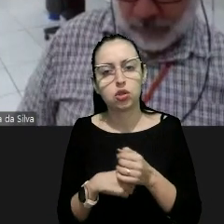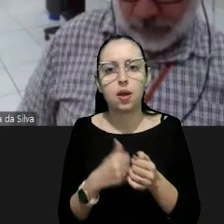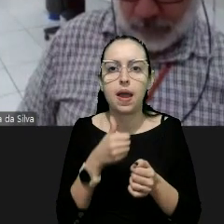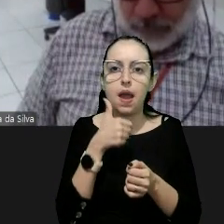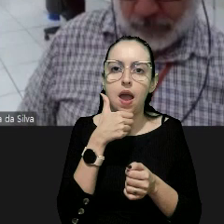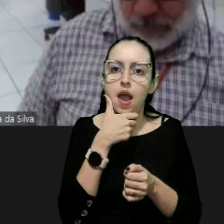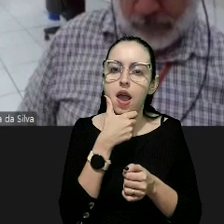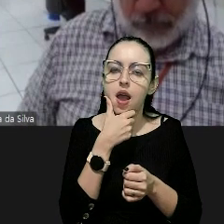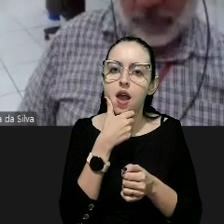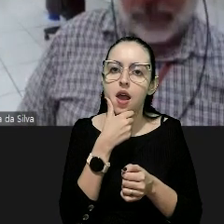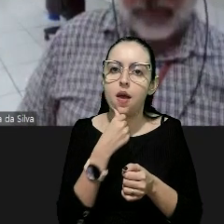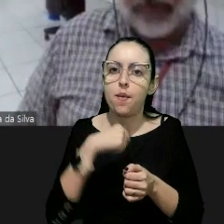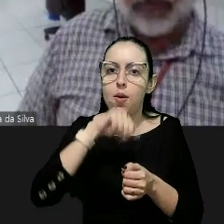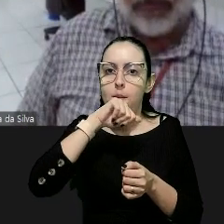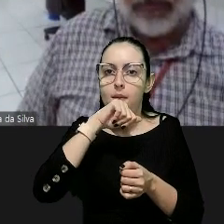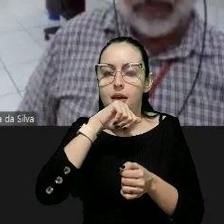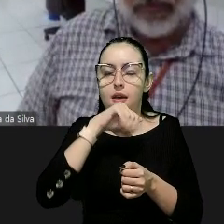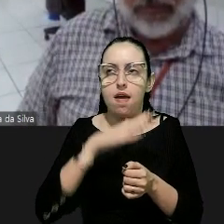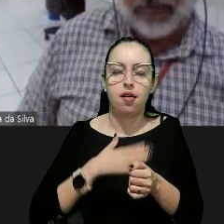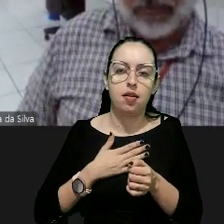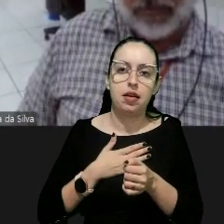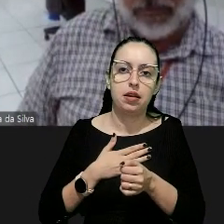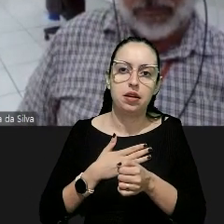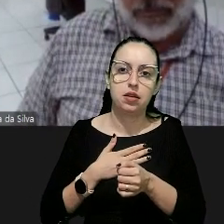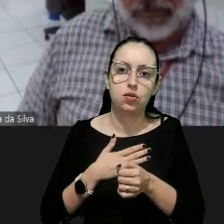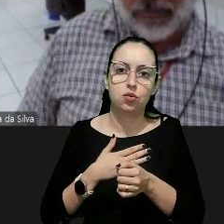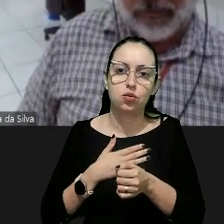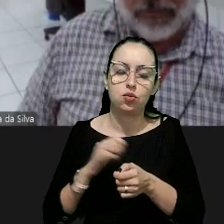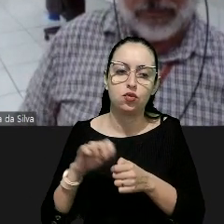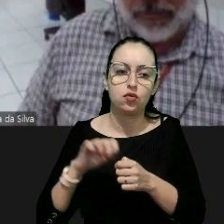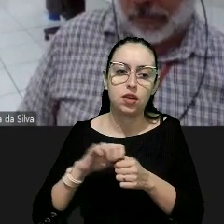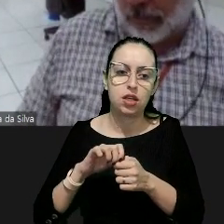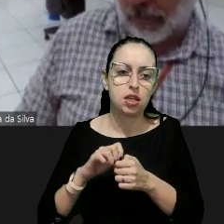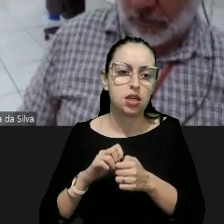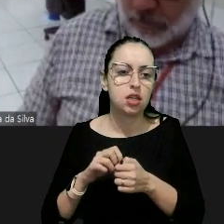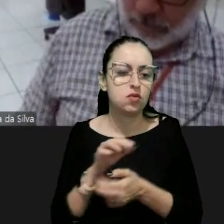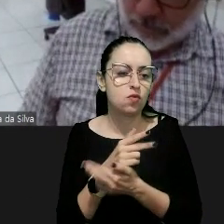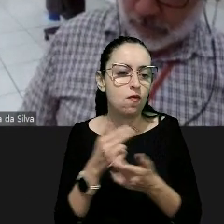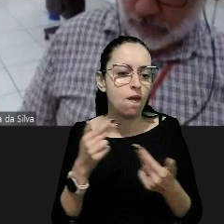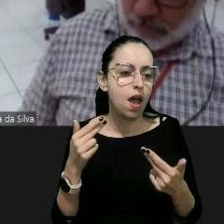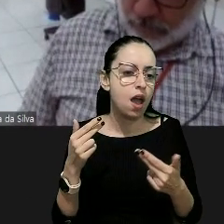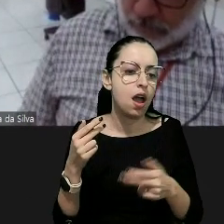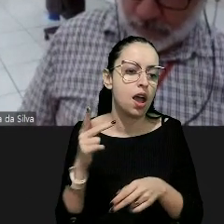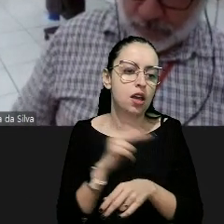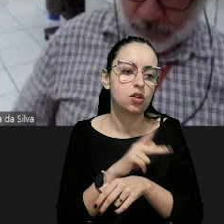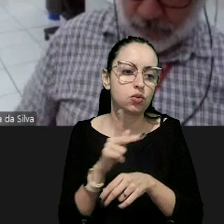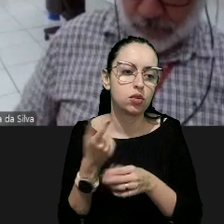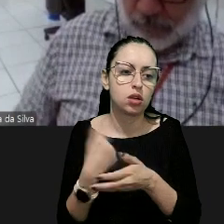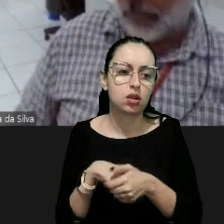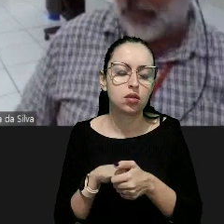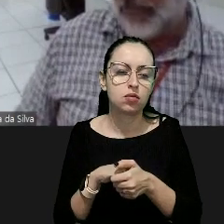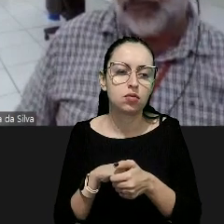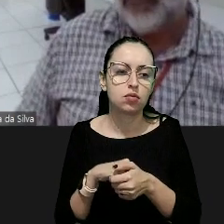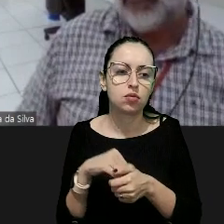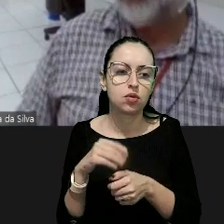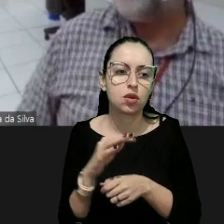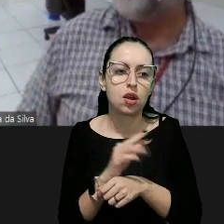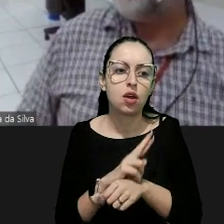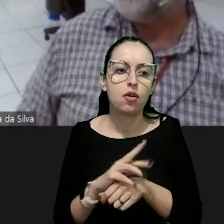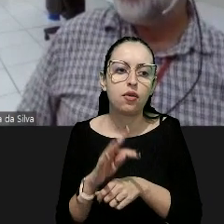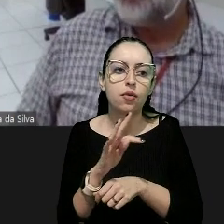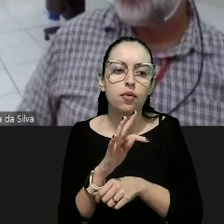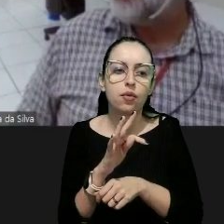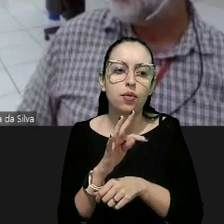muito forte na minha vida, que é o meu pai. O meu pai, ele fez economia, fez contabilidade,